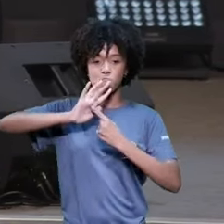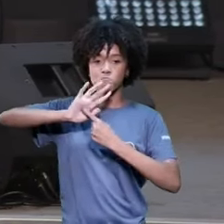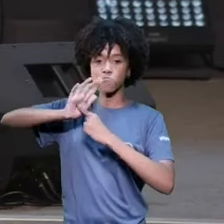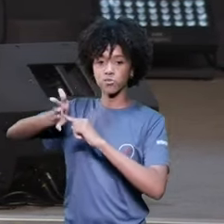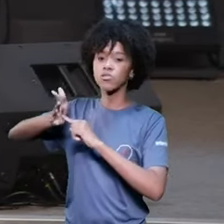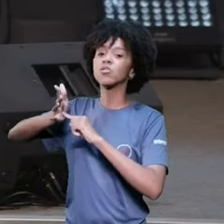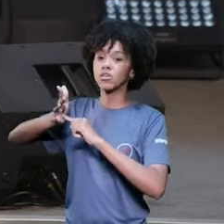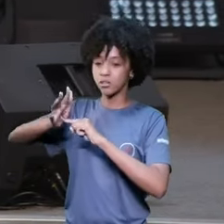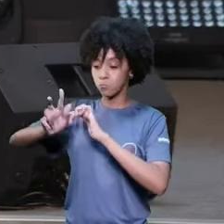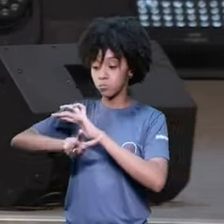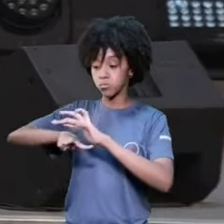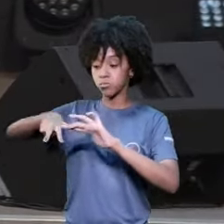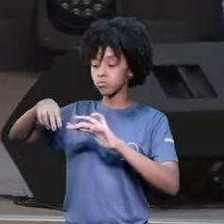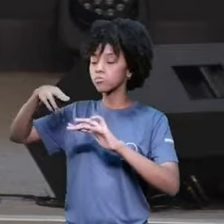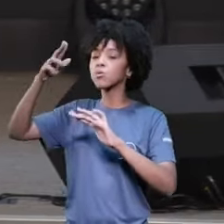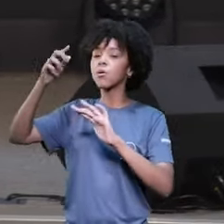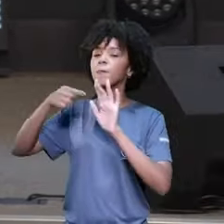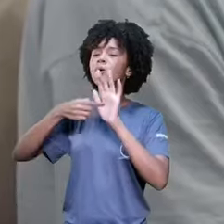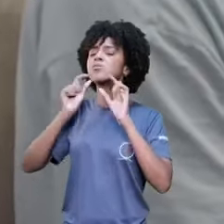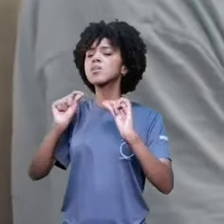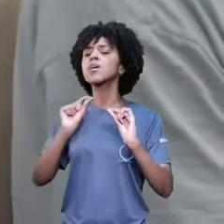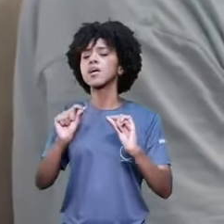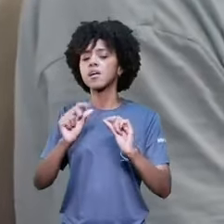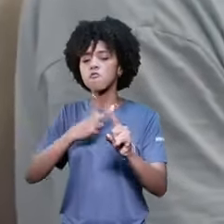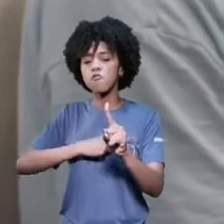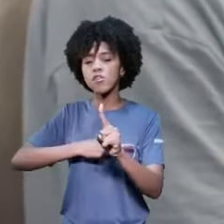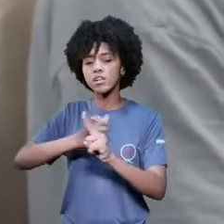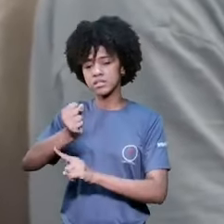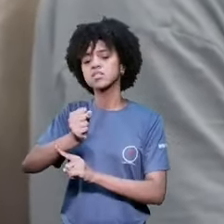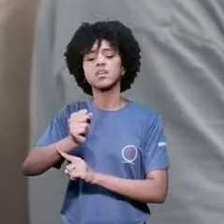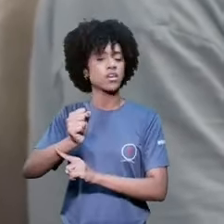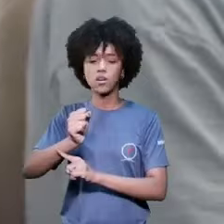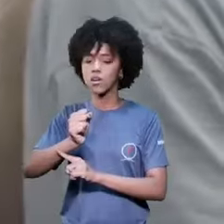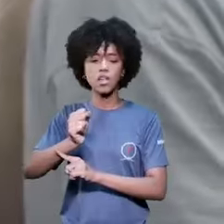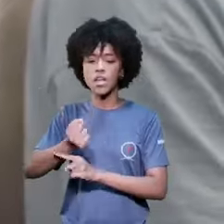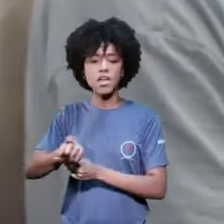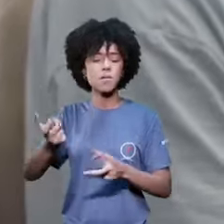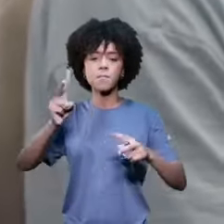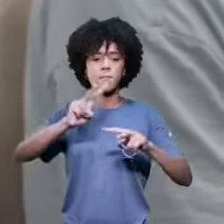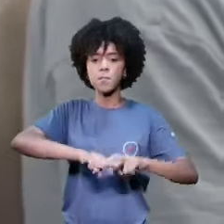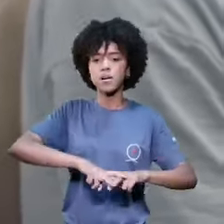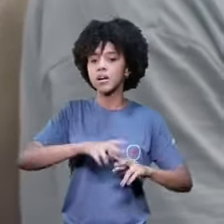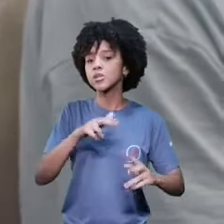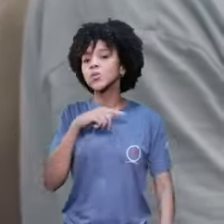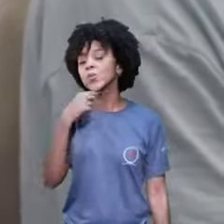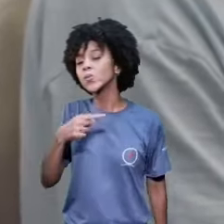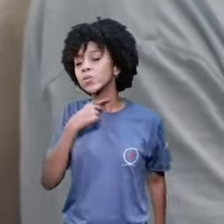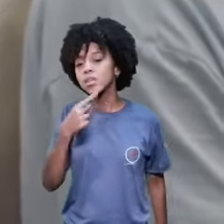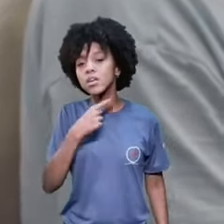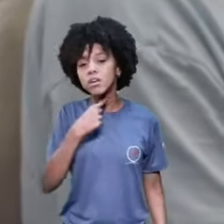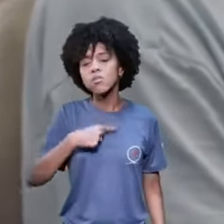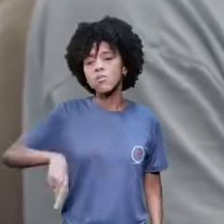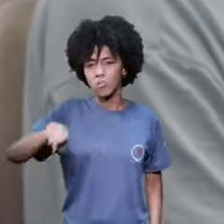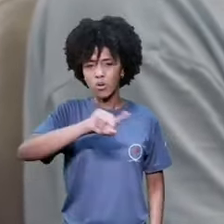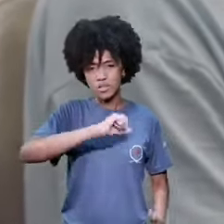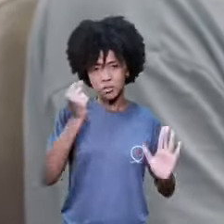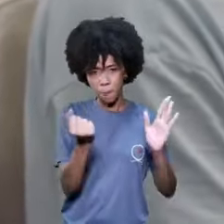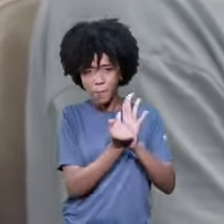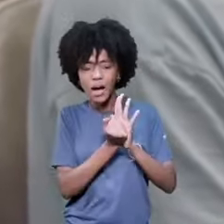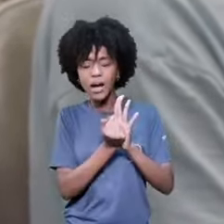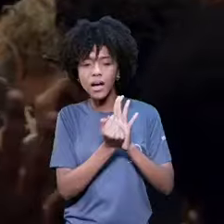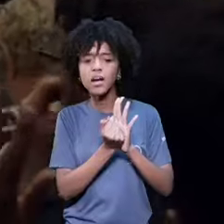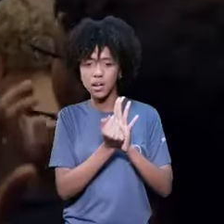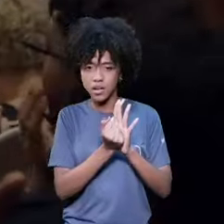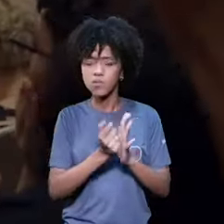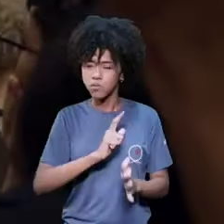dele de cicatriz, dizendo: eu venci a morte e ninguém pode me parar. Onde estão os marcados por ele aqui? Pelo amor de